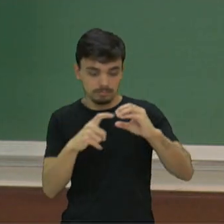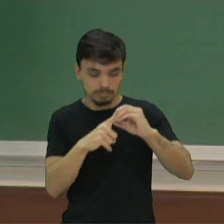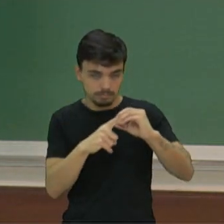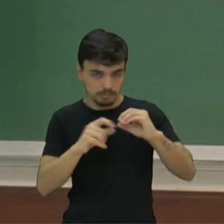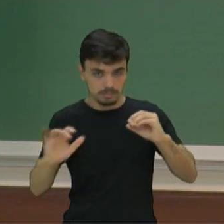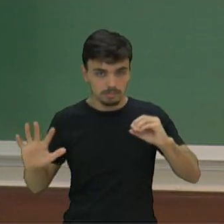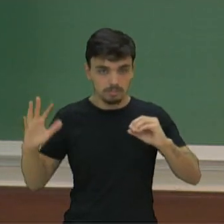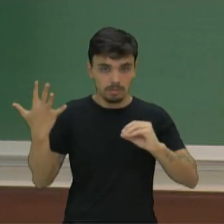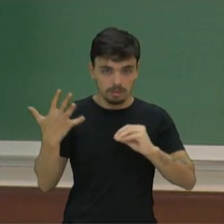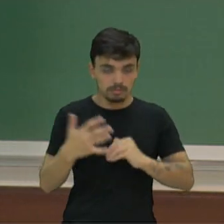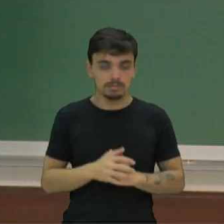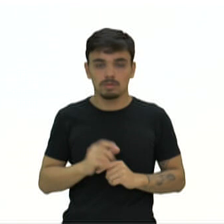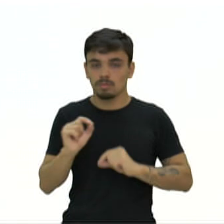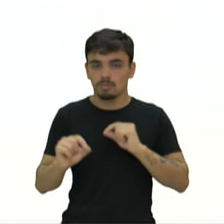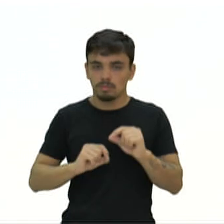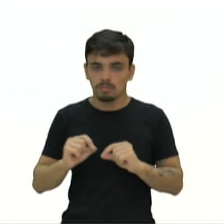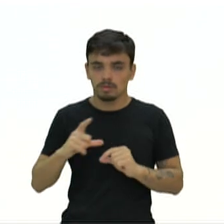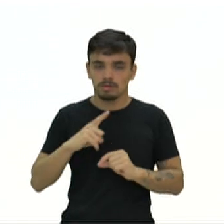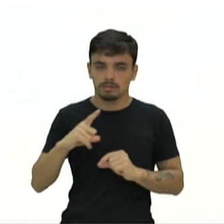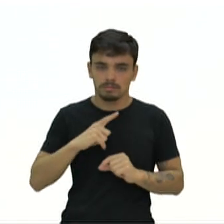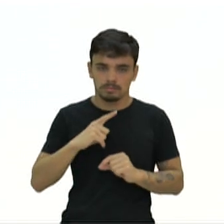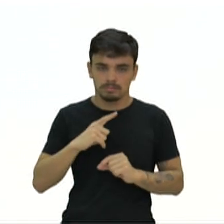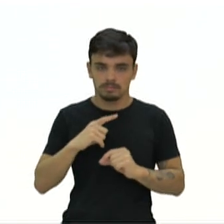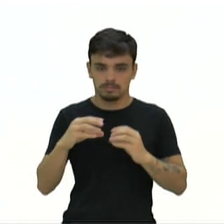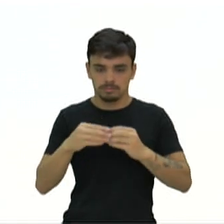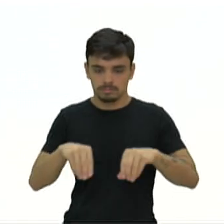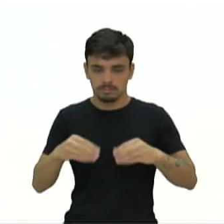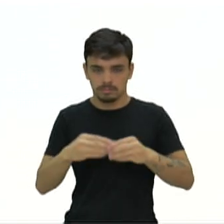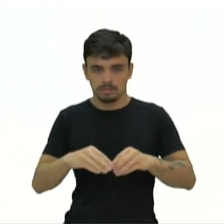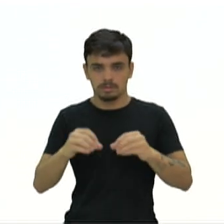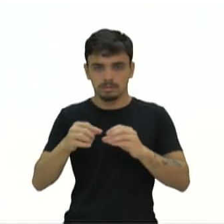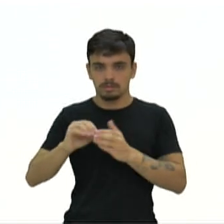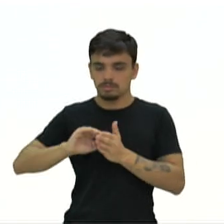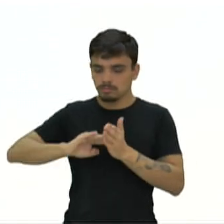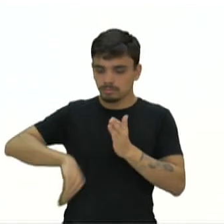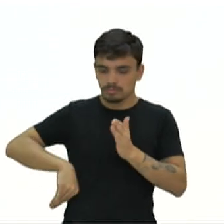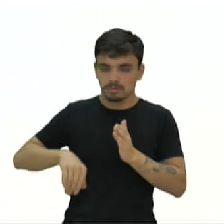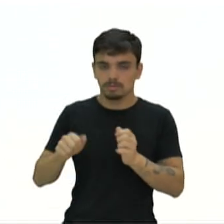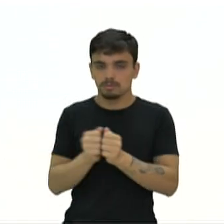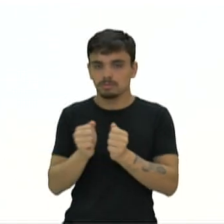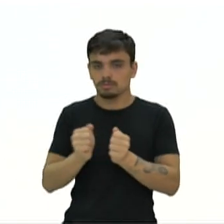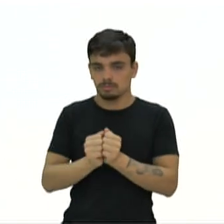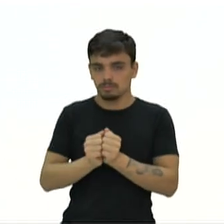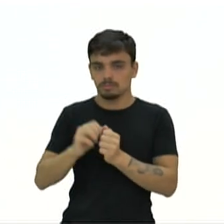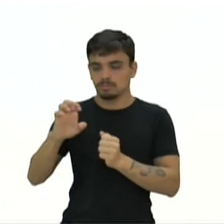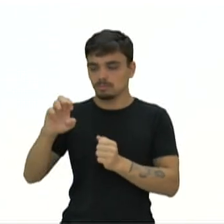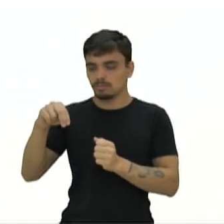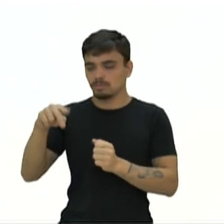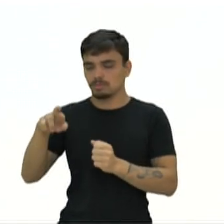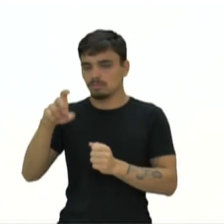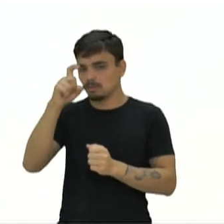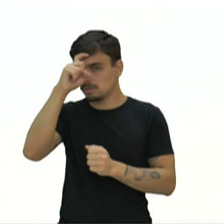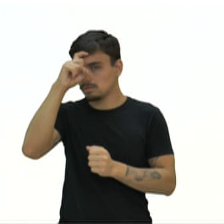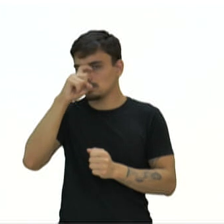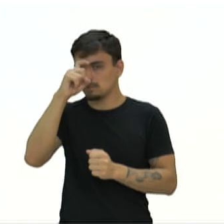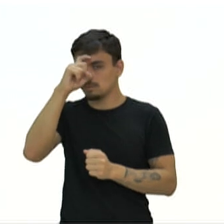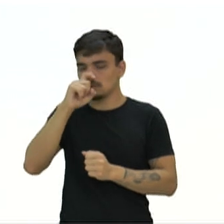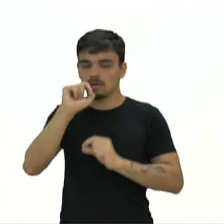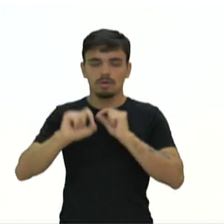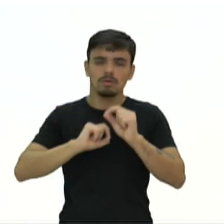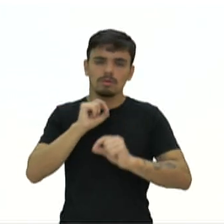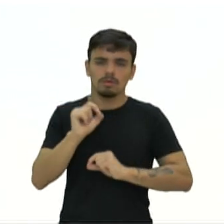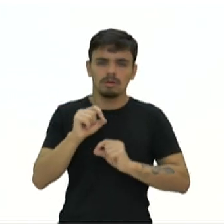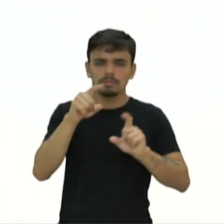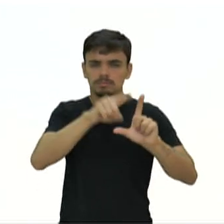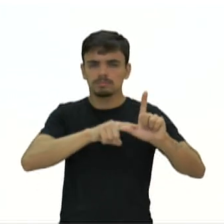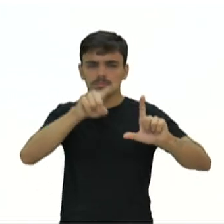fecundação, né, como a gente falou, o óvulo vai ser eliminado juntamente com o endométrio na menstruação. Beleza. Esse gráfico, o que ele traz para vocês